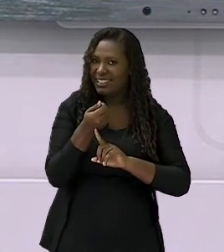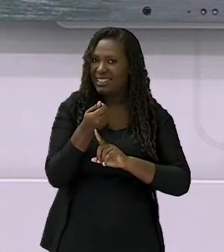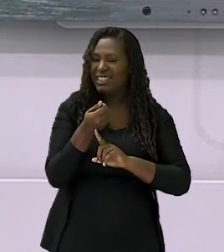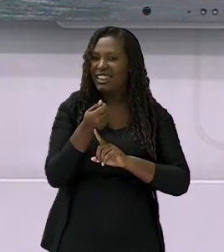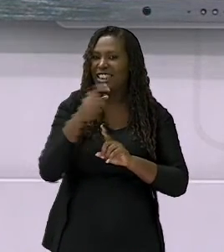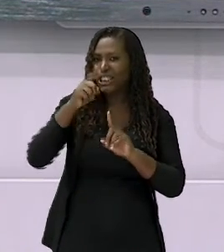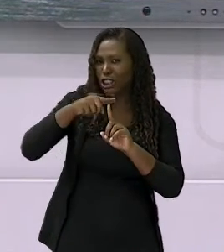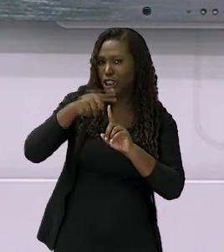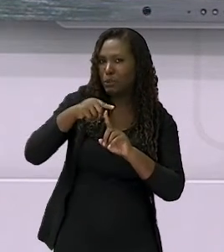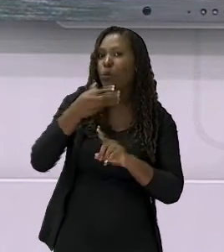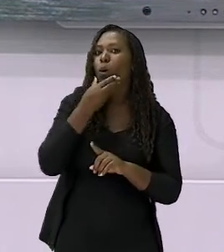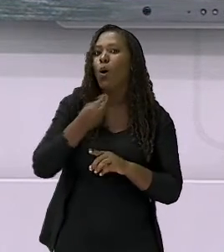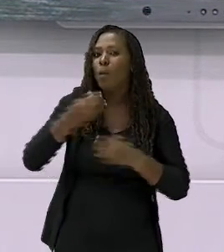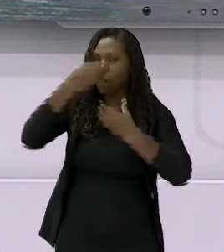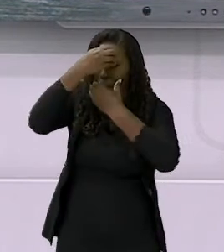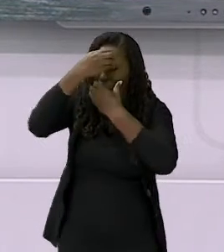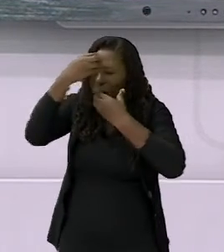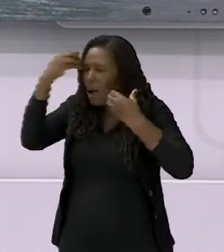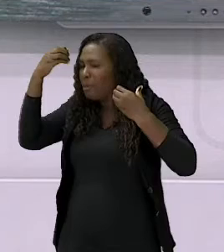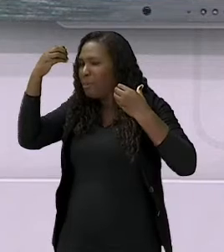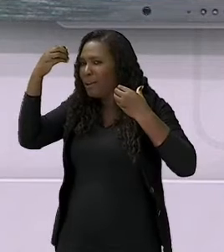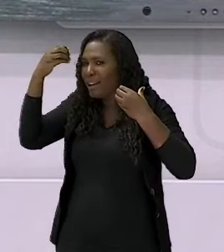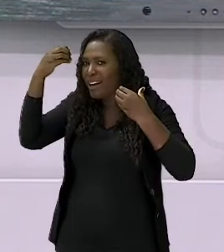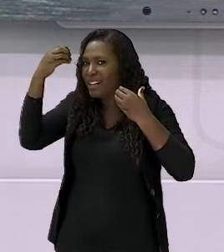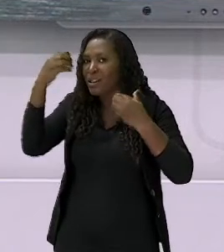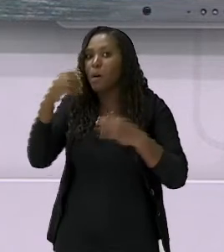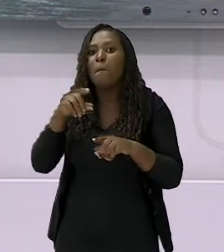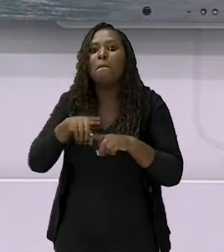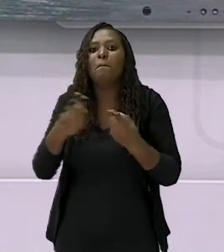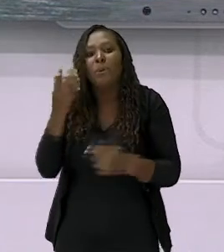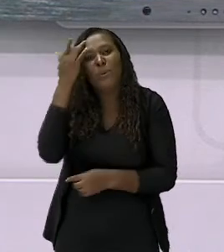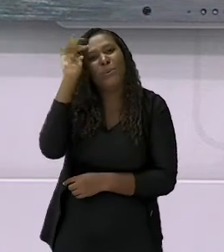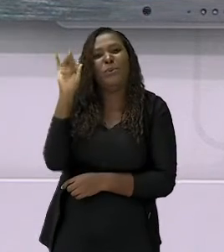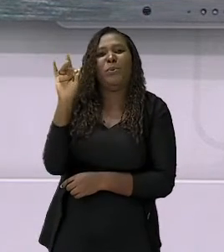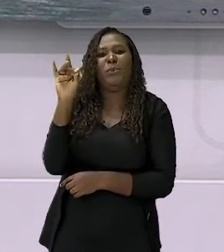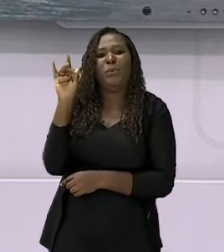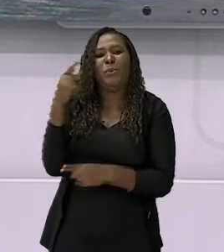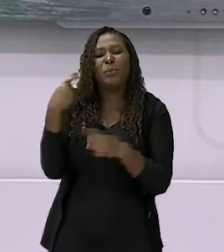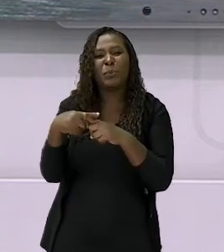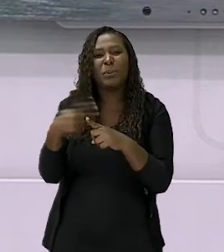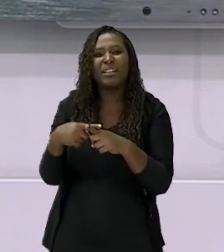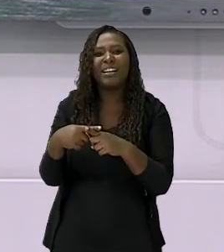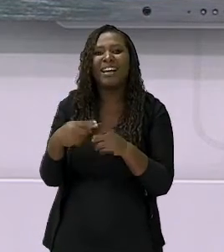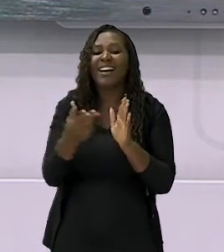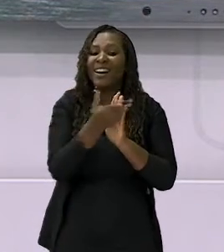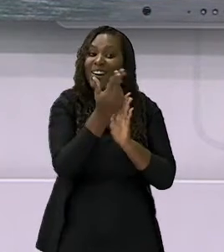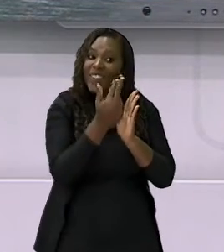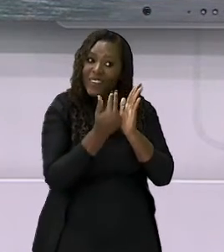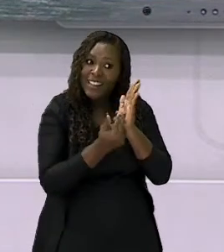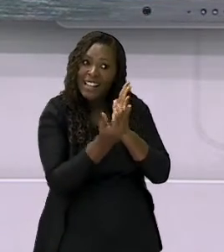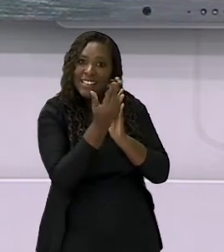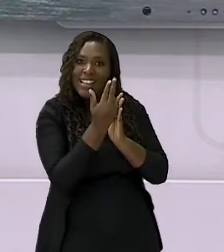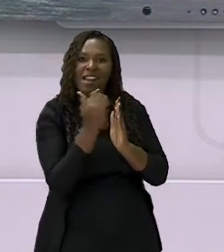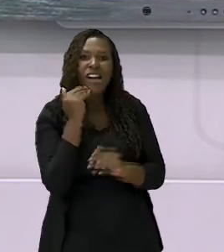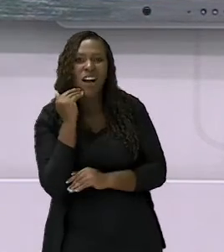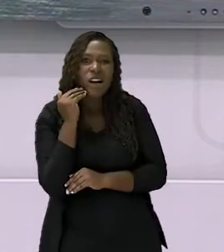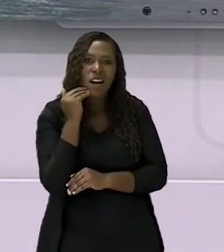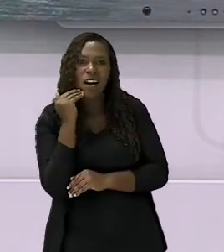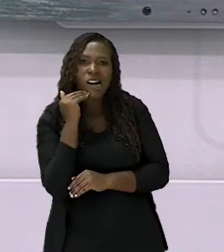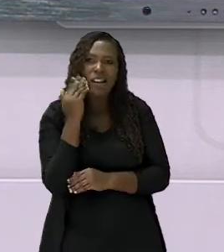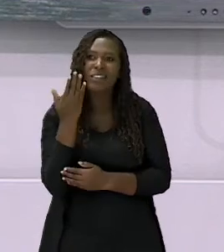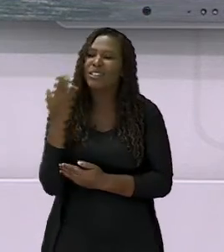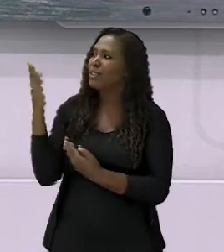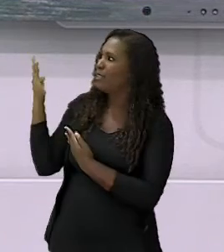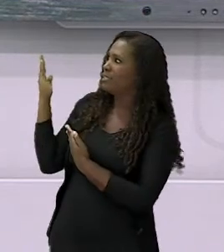certeza. Você é um discípulo de Pablo Picasso. Porque reflete os seus desenhos, vem, e muito sem saber, vem